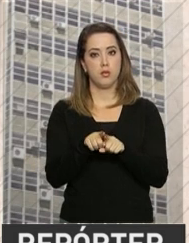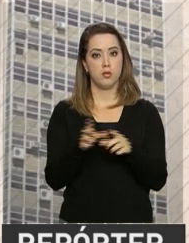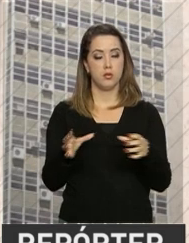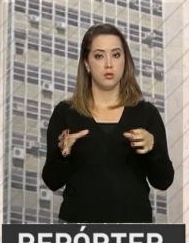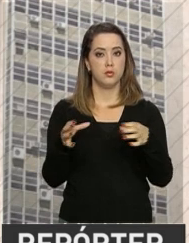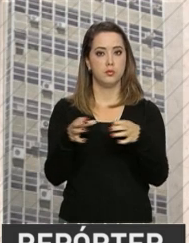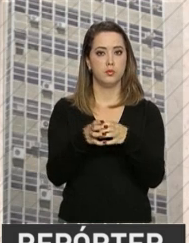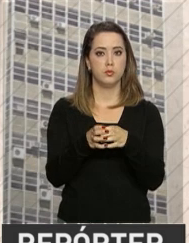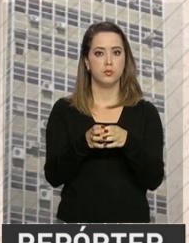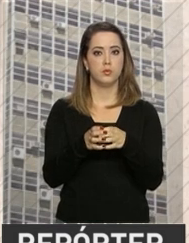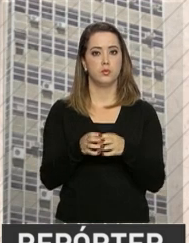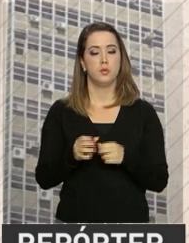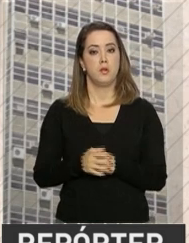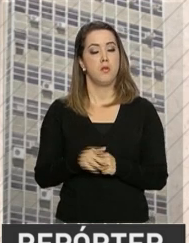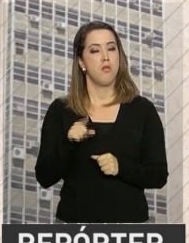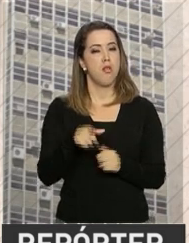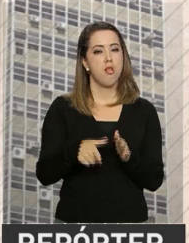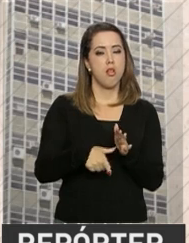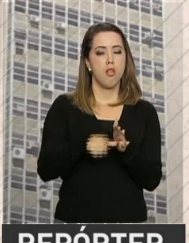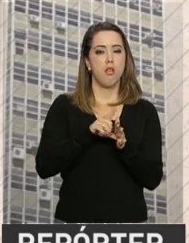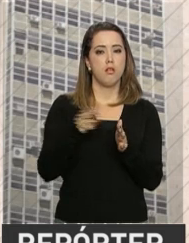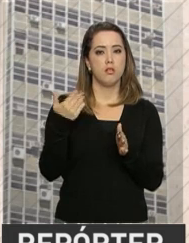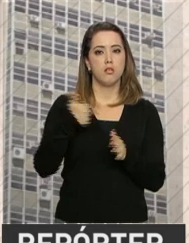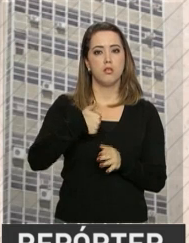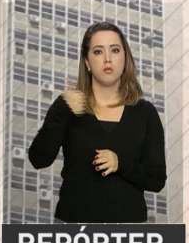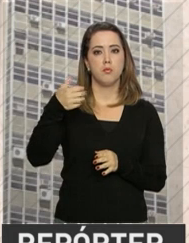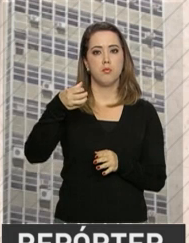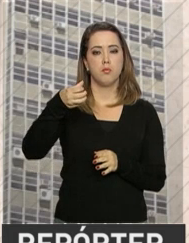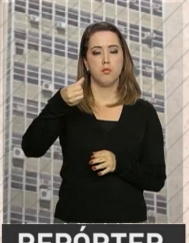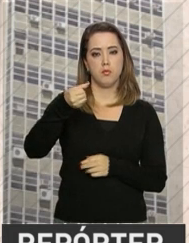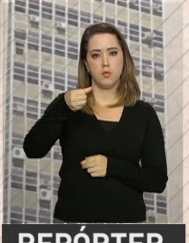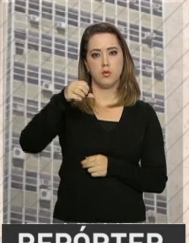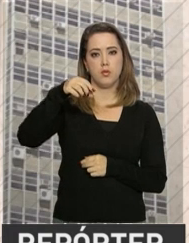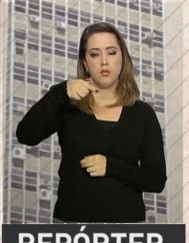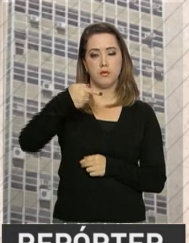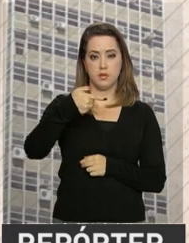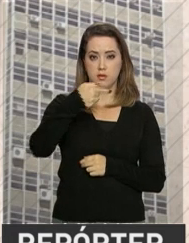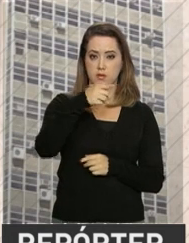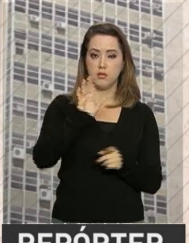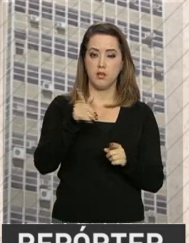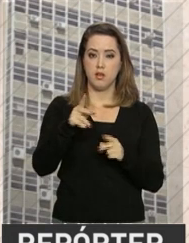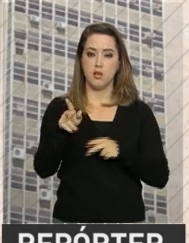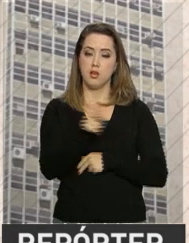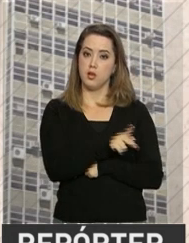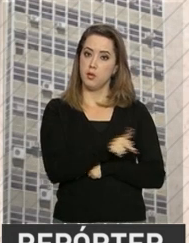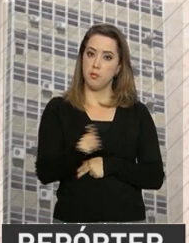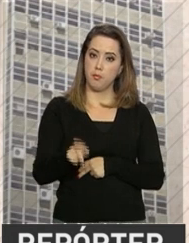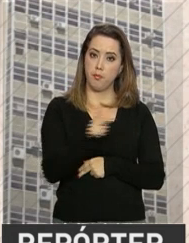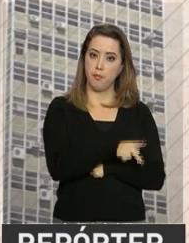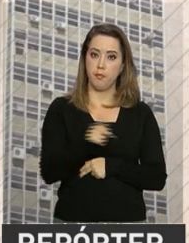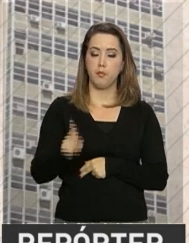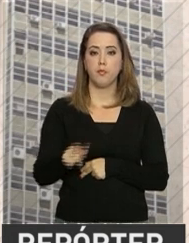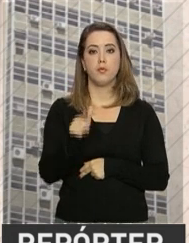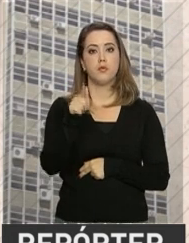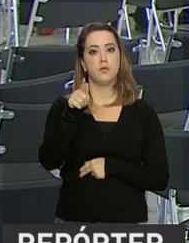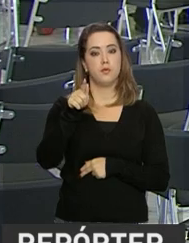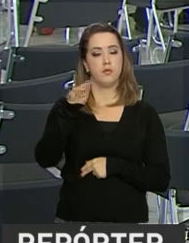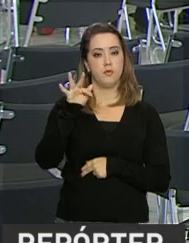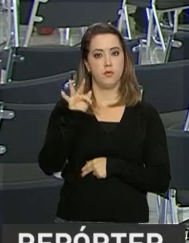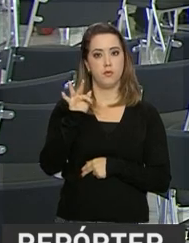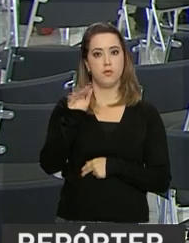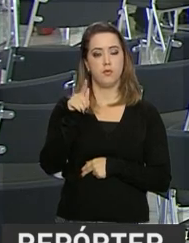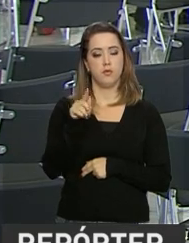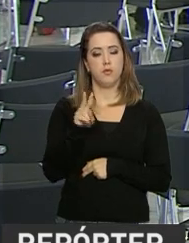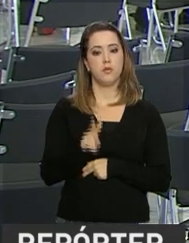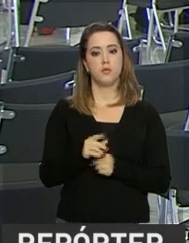de empresas privadas desde 1977 é professor de economia da Fundação Getúlio Vargas de São